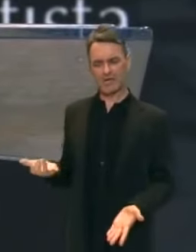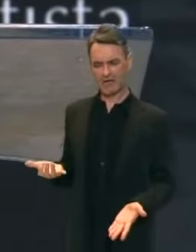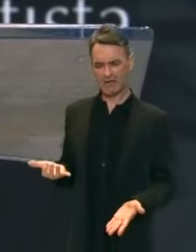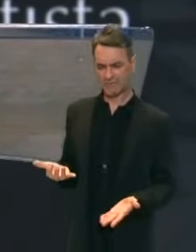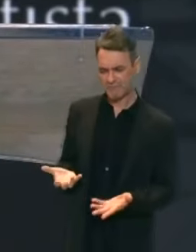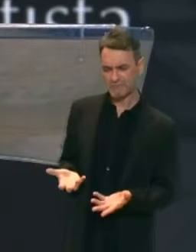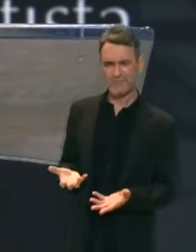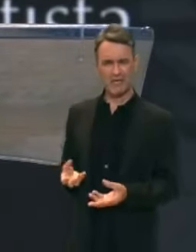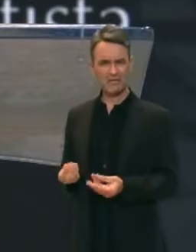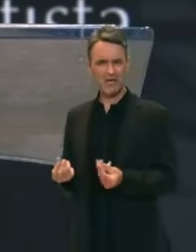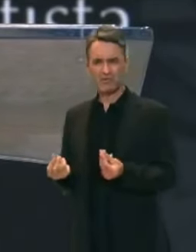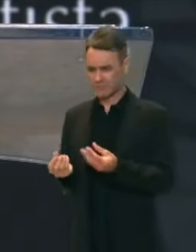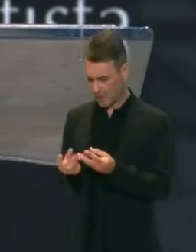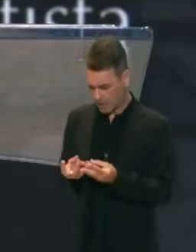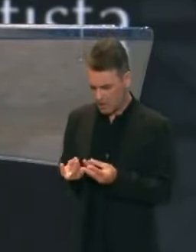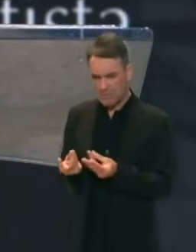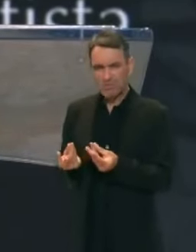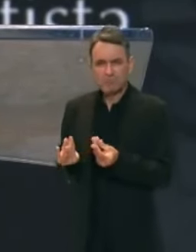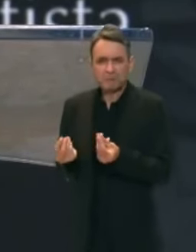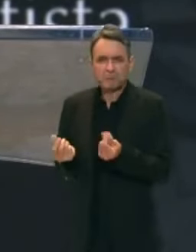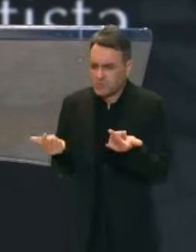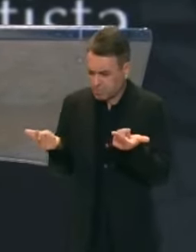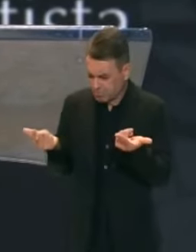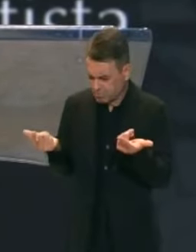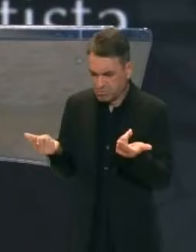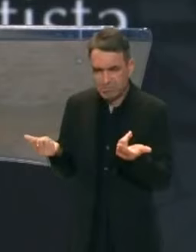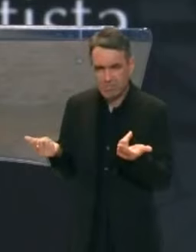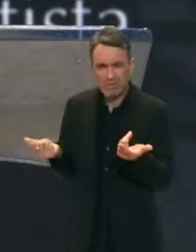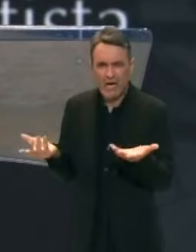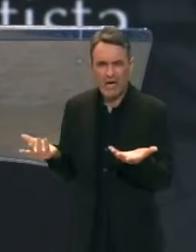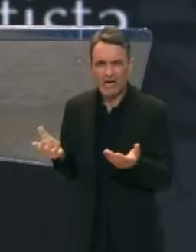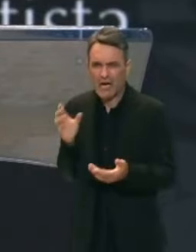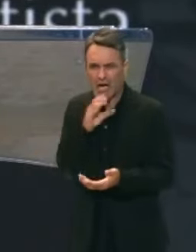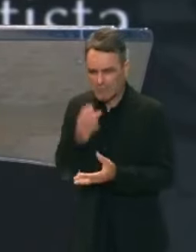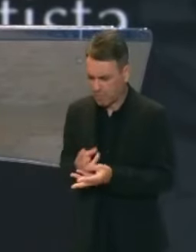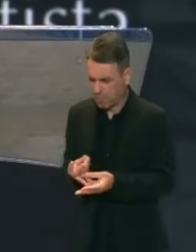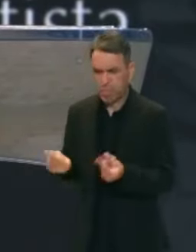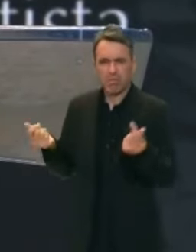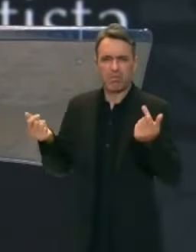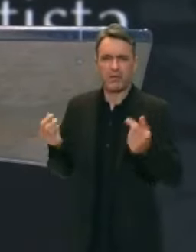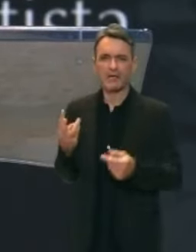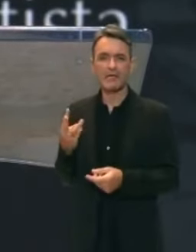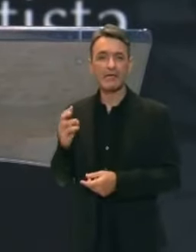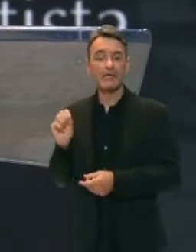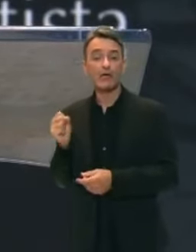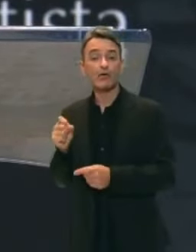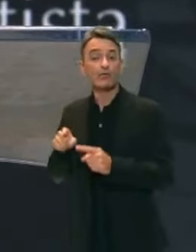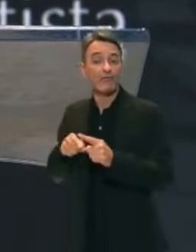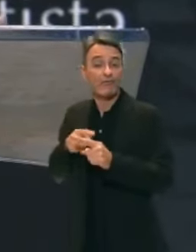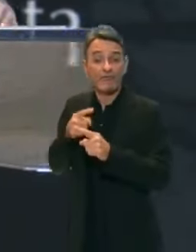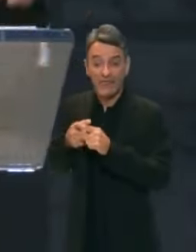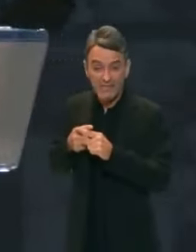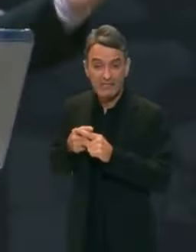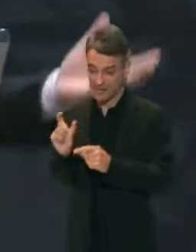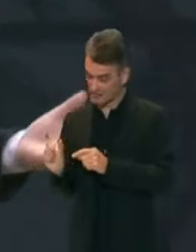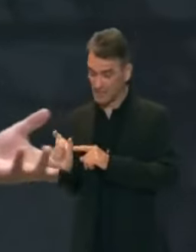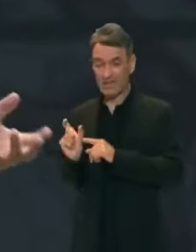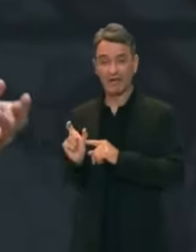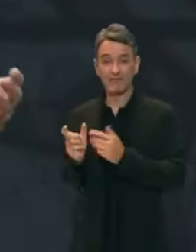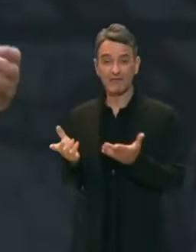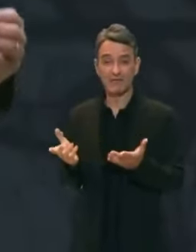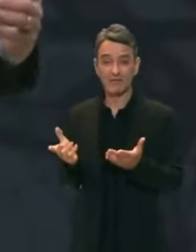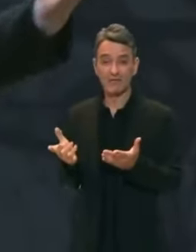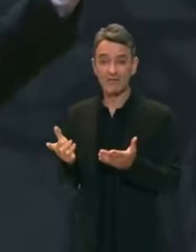dissipa facilmente. Ela se repete 38 vezes porque está realmente relacionado a coisas que nós